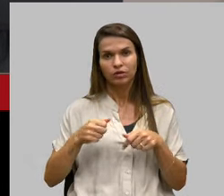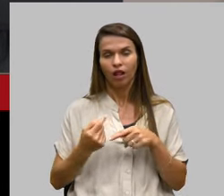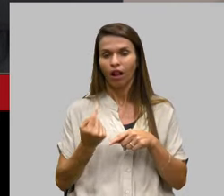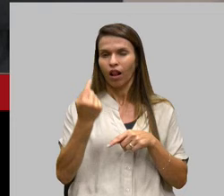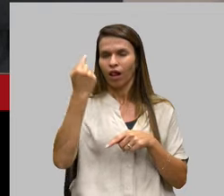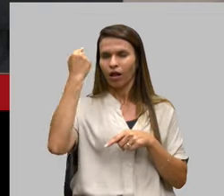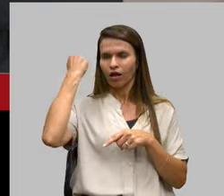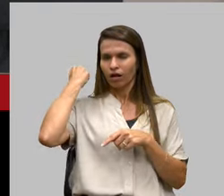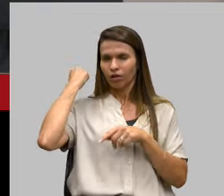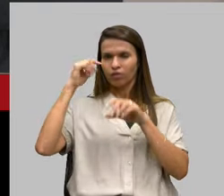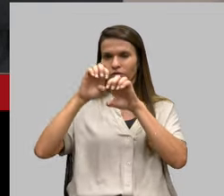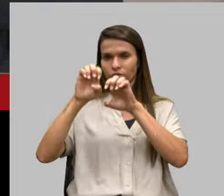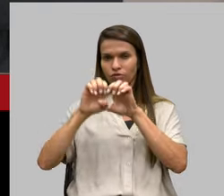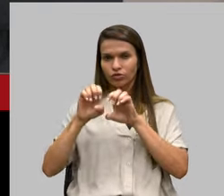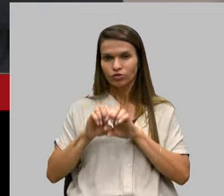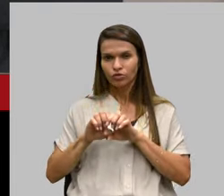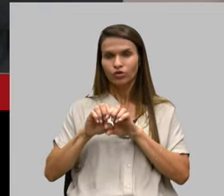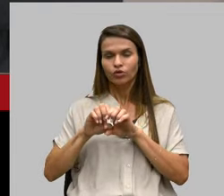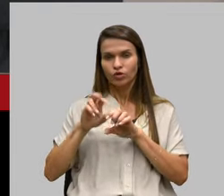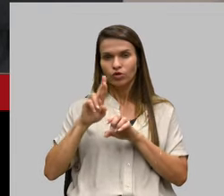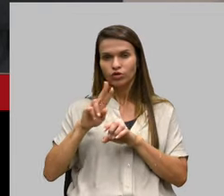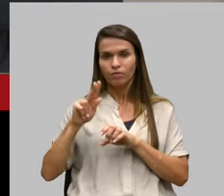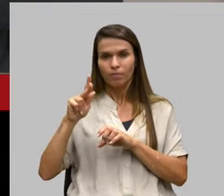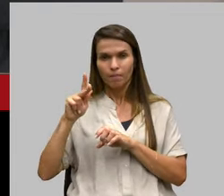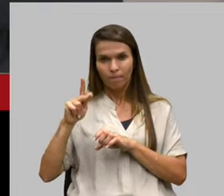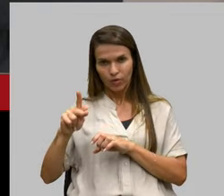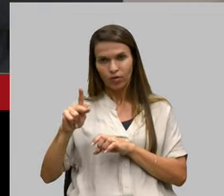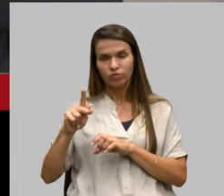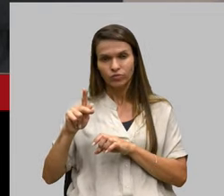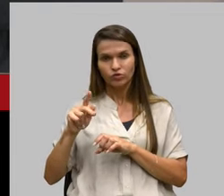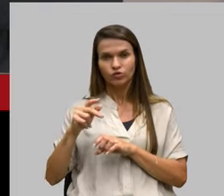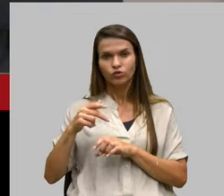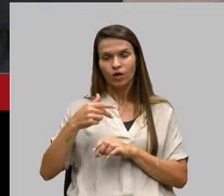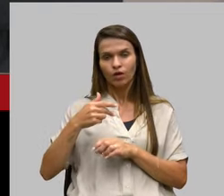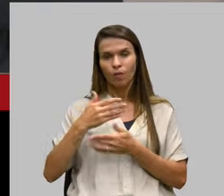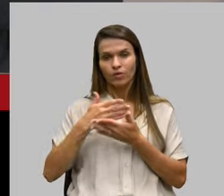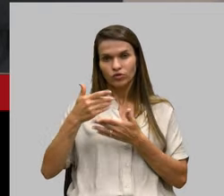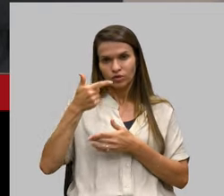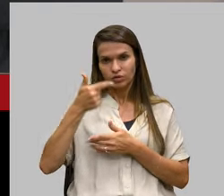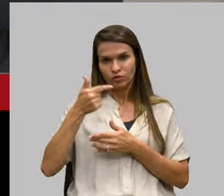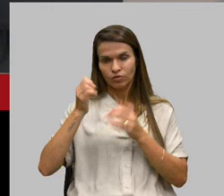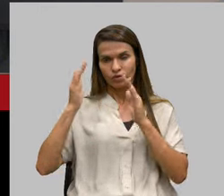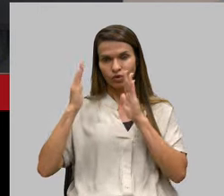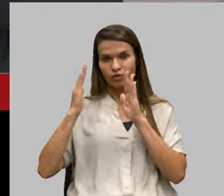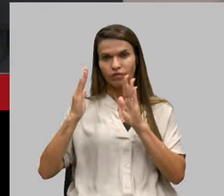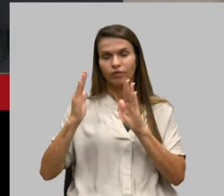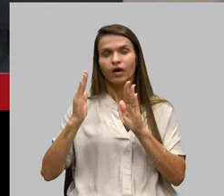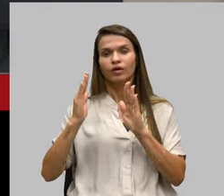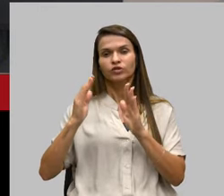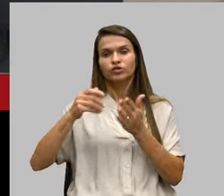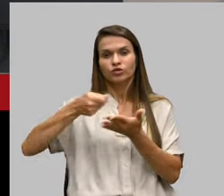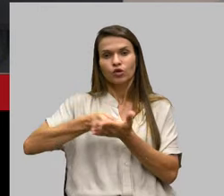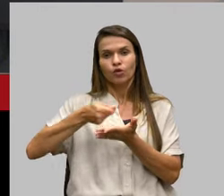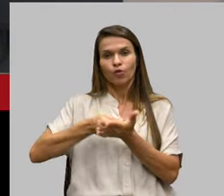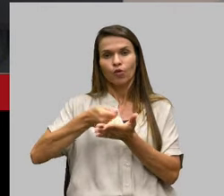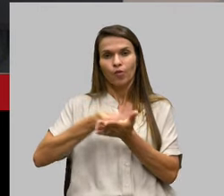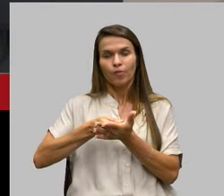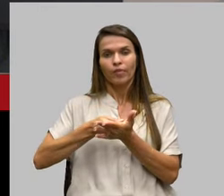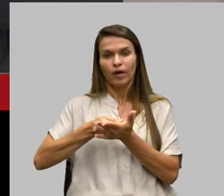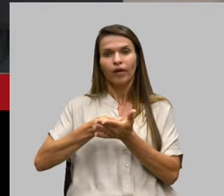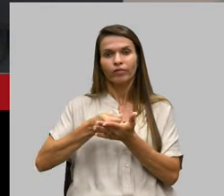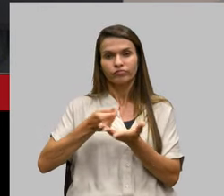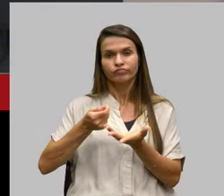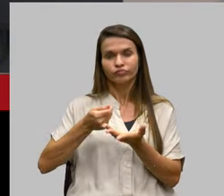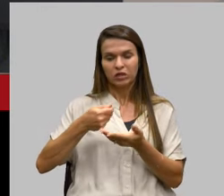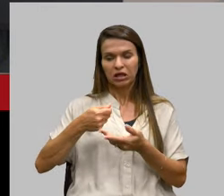estrutura do regime próprio quando começou essa segunda fase que o Rafael falou da de de se cobrar e não se cobrar